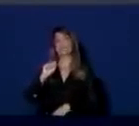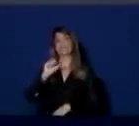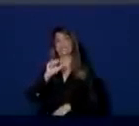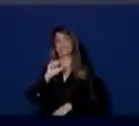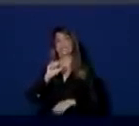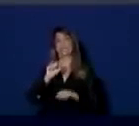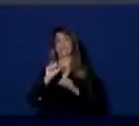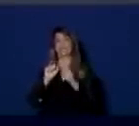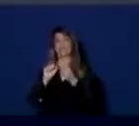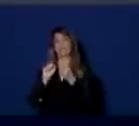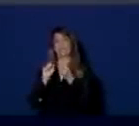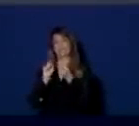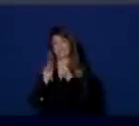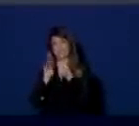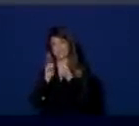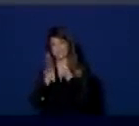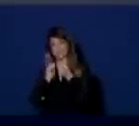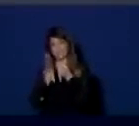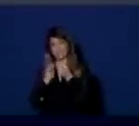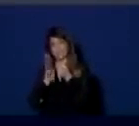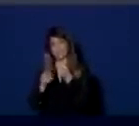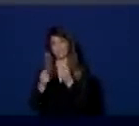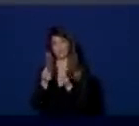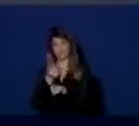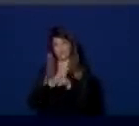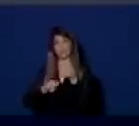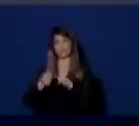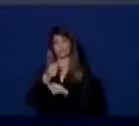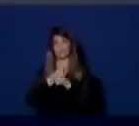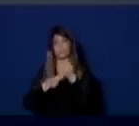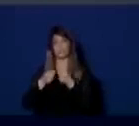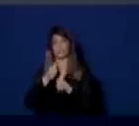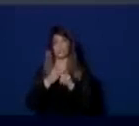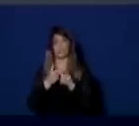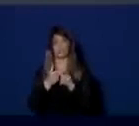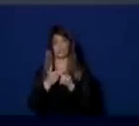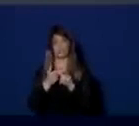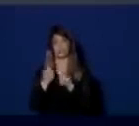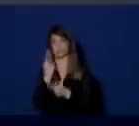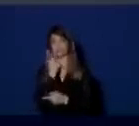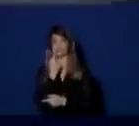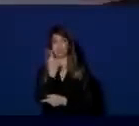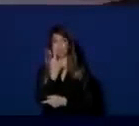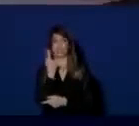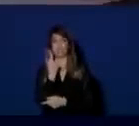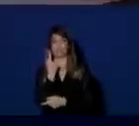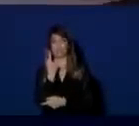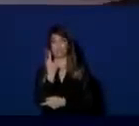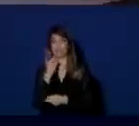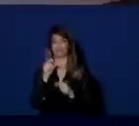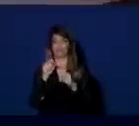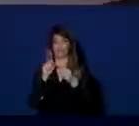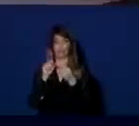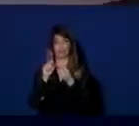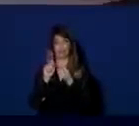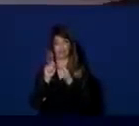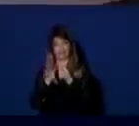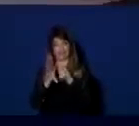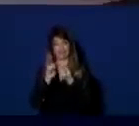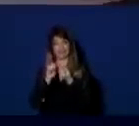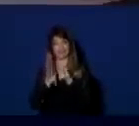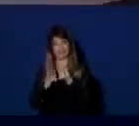financeiros, ficam órfãos. De vez em quando, tem security que fica sem pai nem mãe, e quando ele fica largado, você tem um